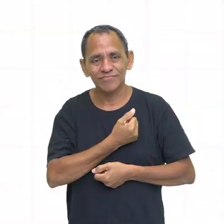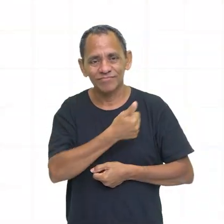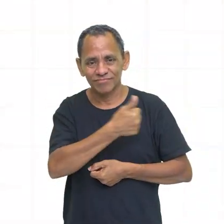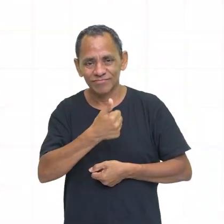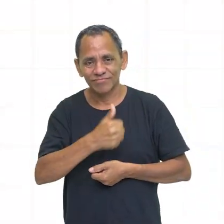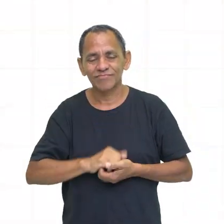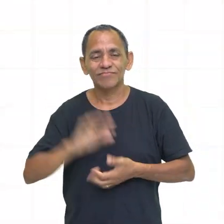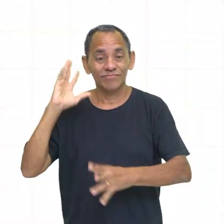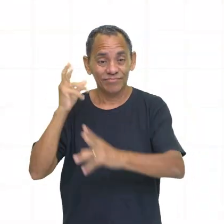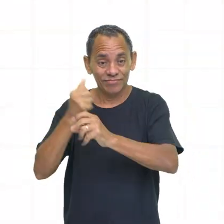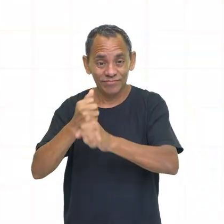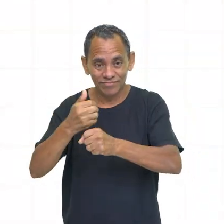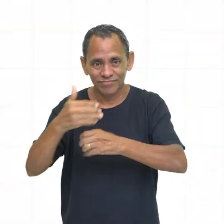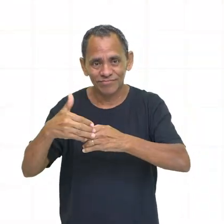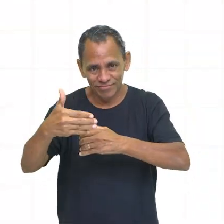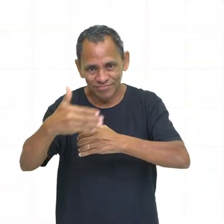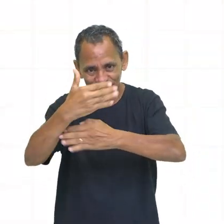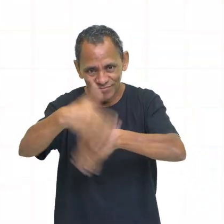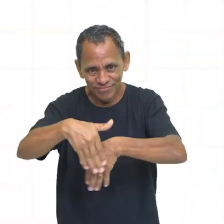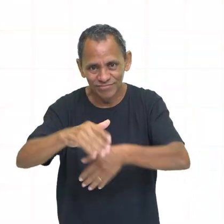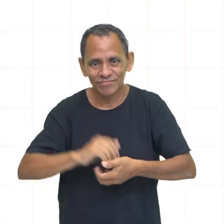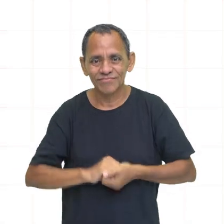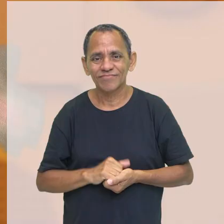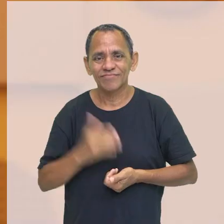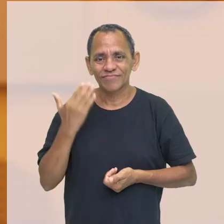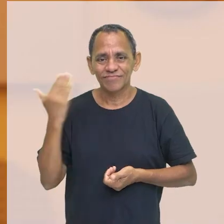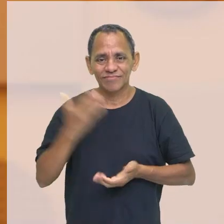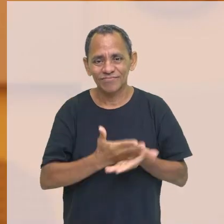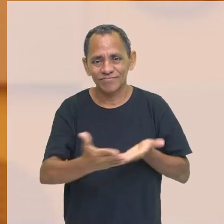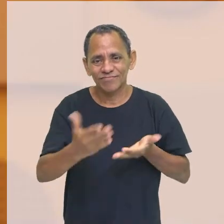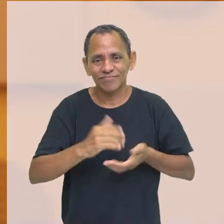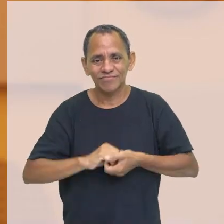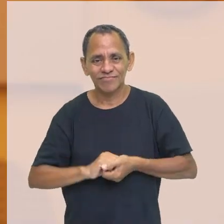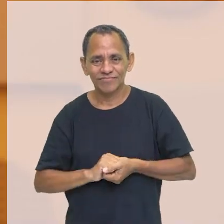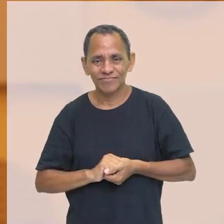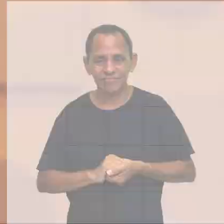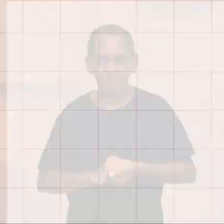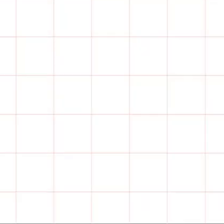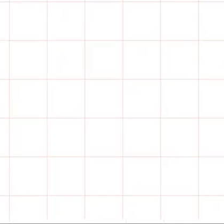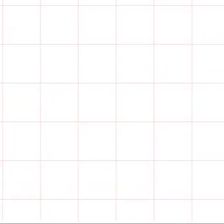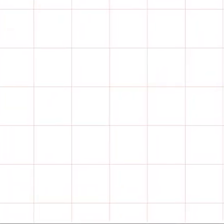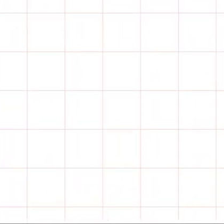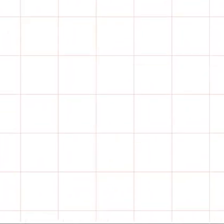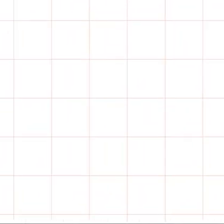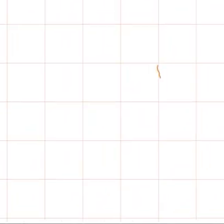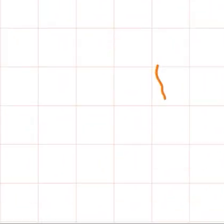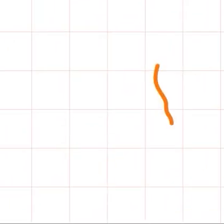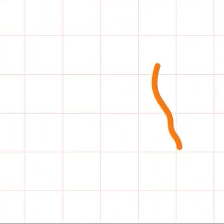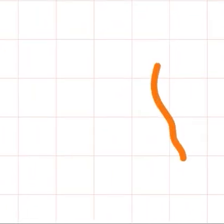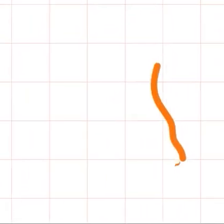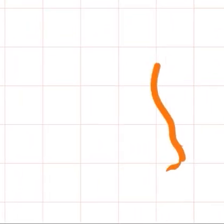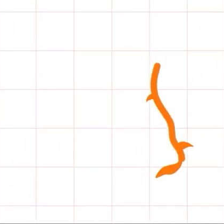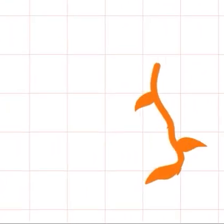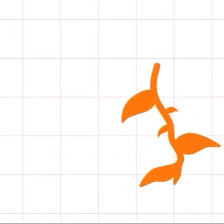Aula 11, revisão e avaliação. Vamos à nossa revisão?